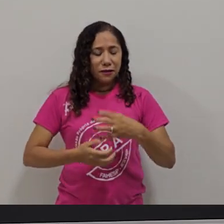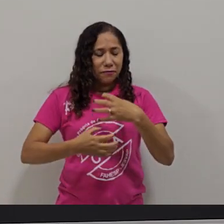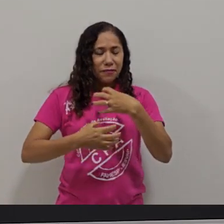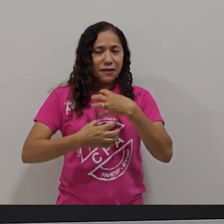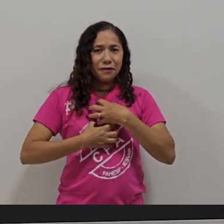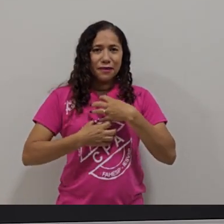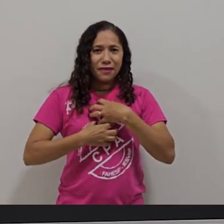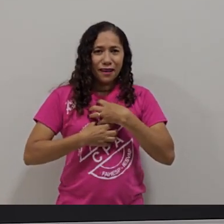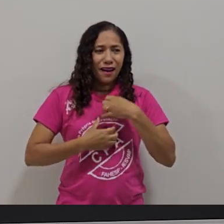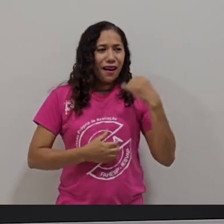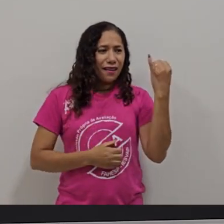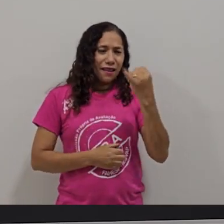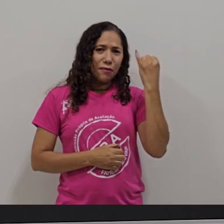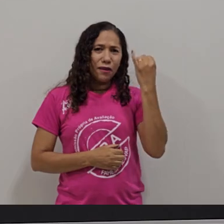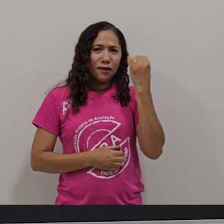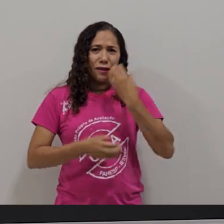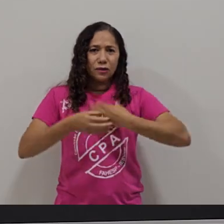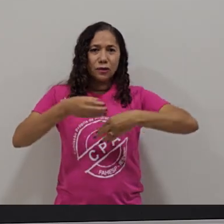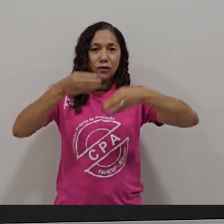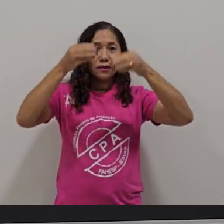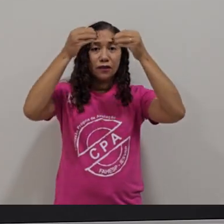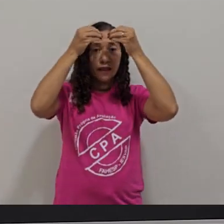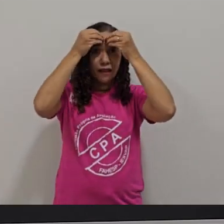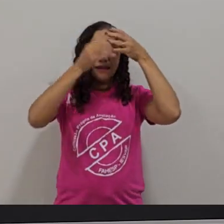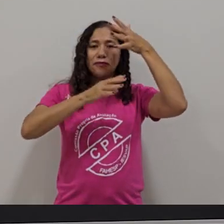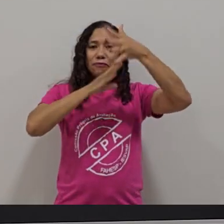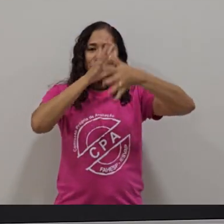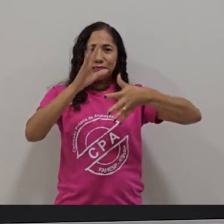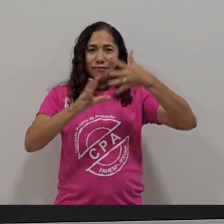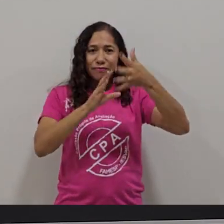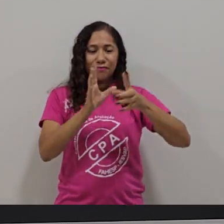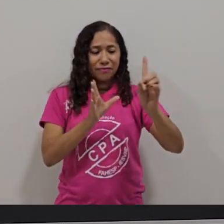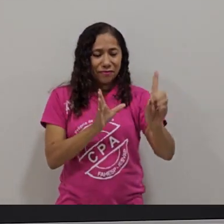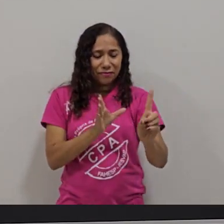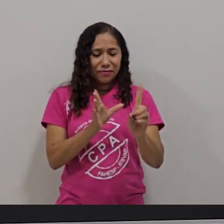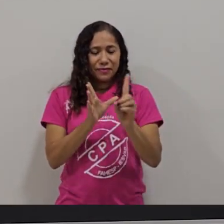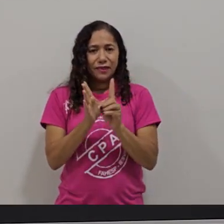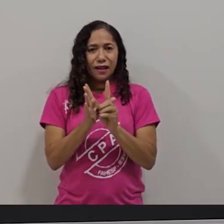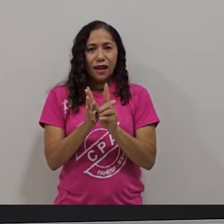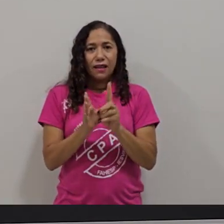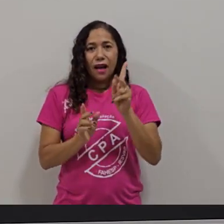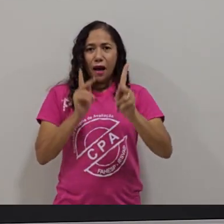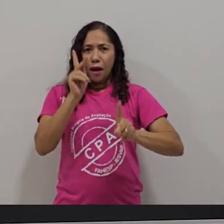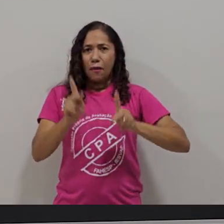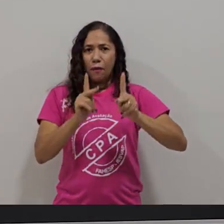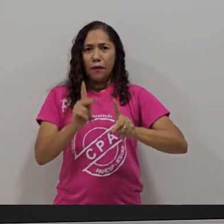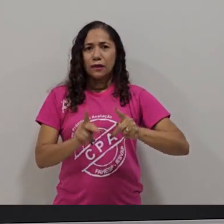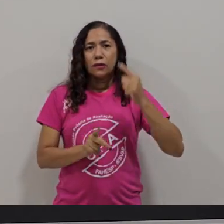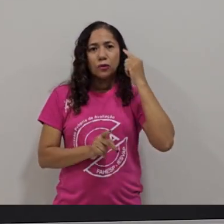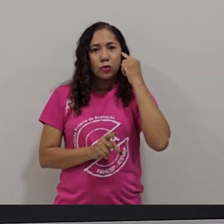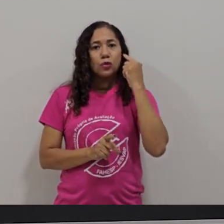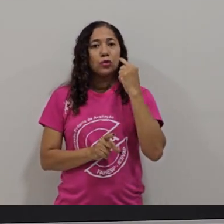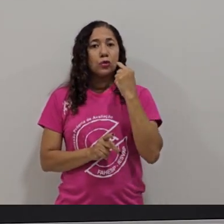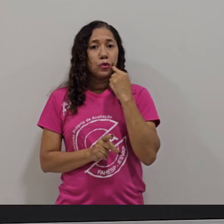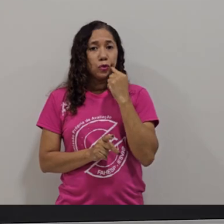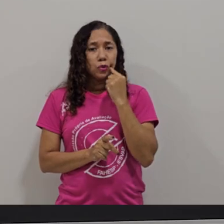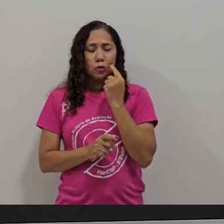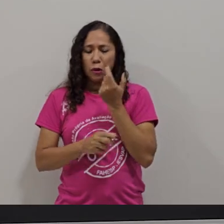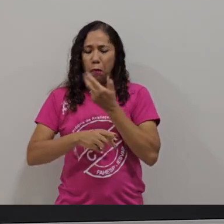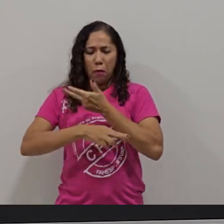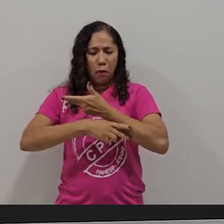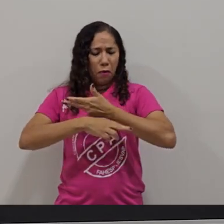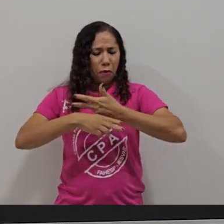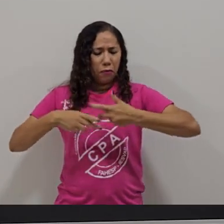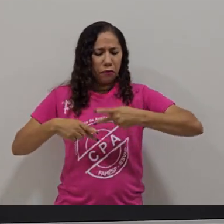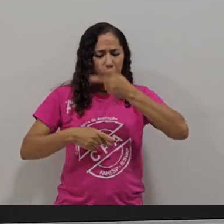internalizar que é importante compreender e falar essa língua para poder incluir essa população. A gente está falando de uma população